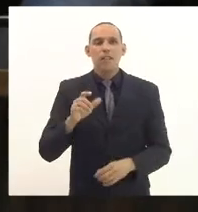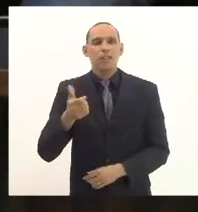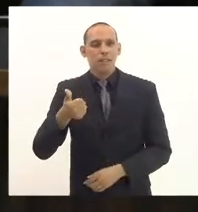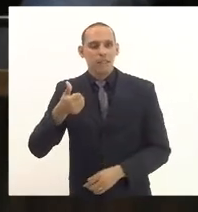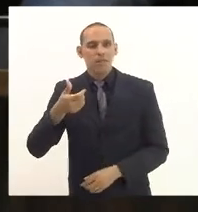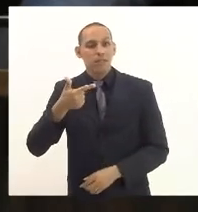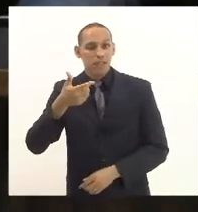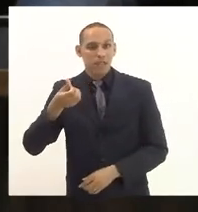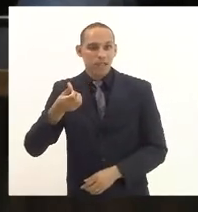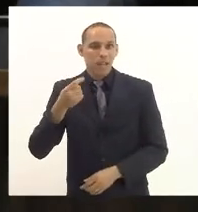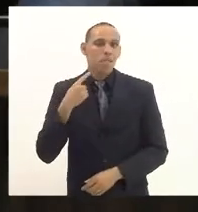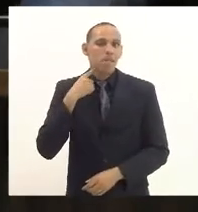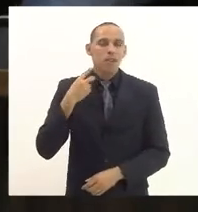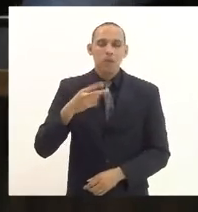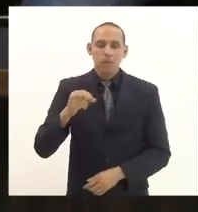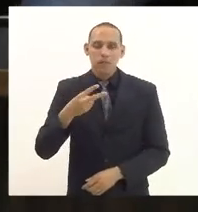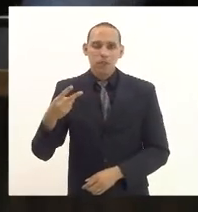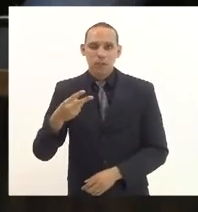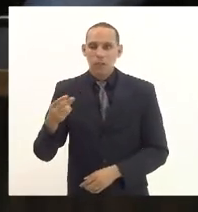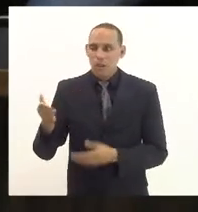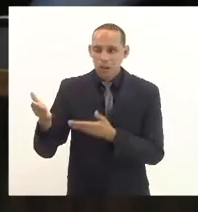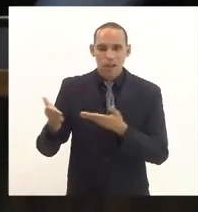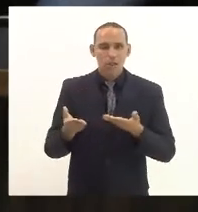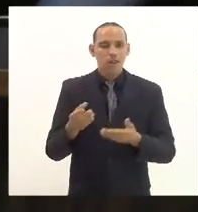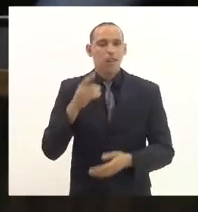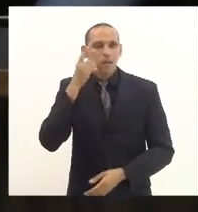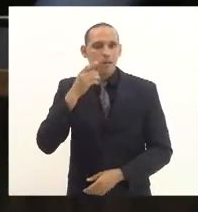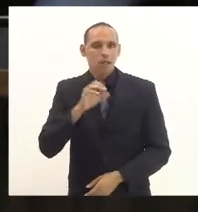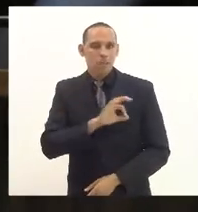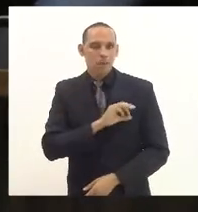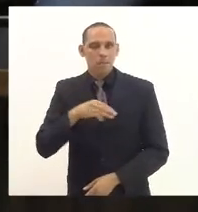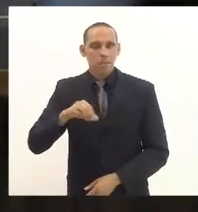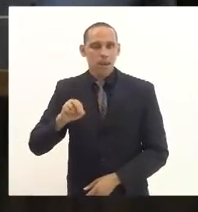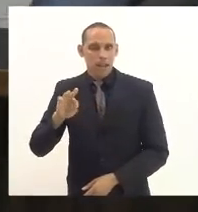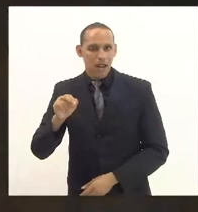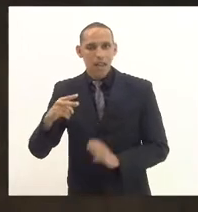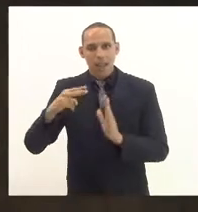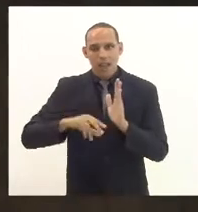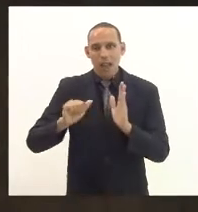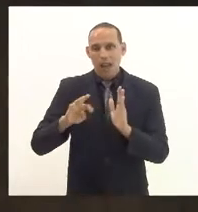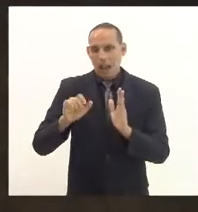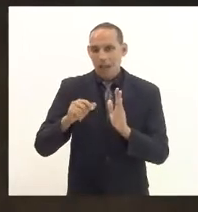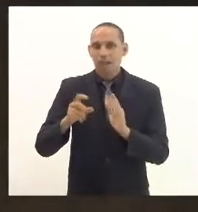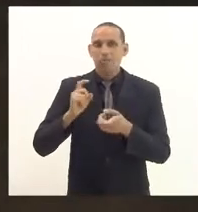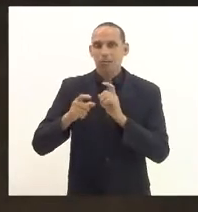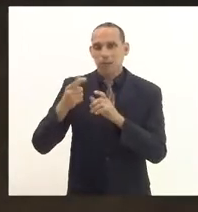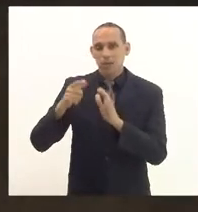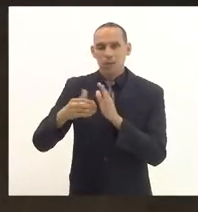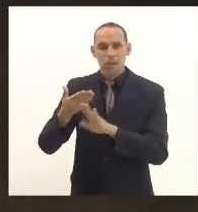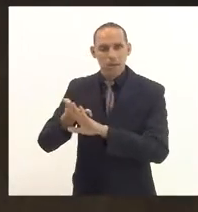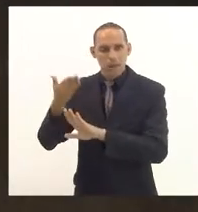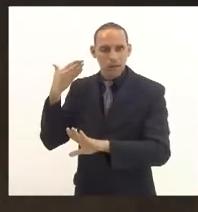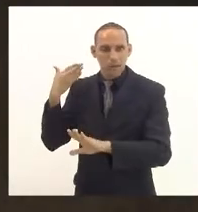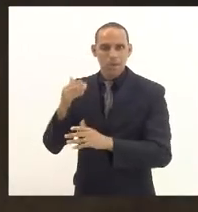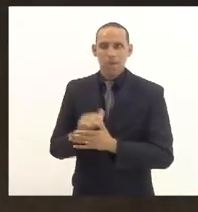2022. A presidência convida a deputada Marta Rocha a fazer a leitura da ata da sessão anterior.